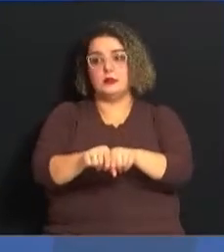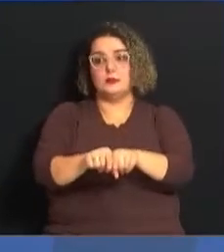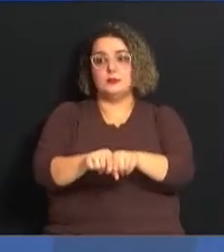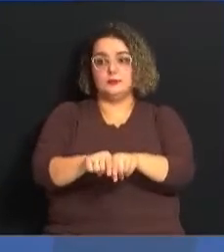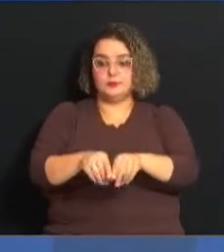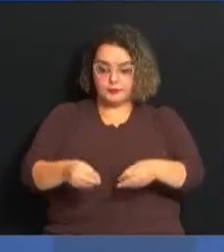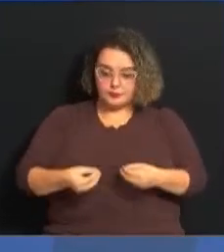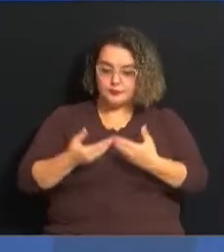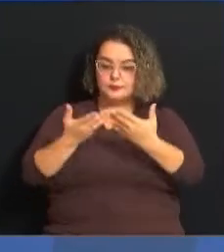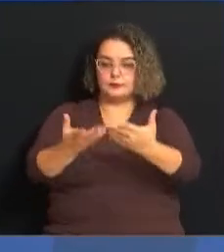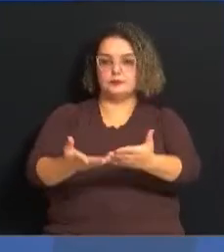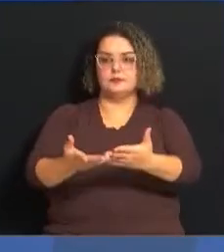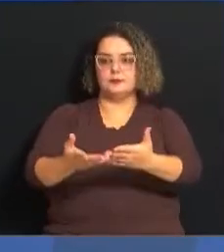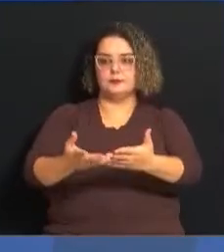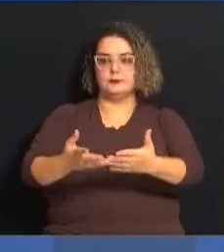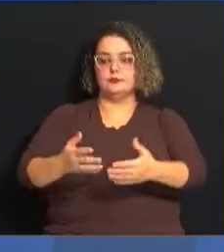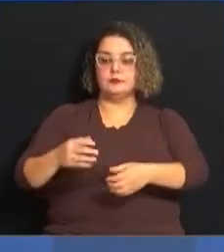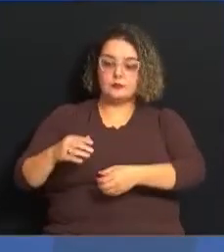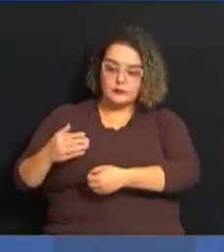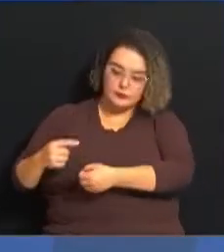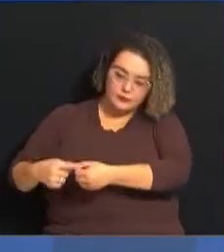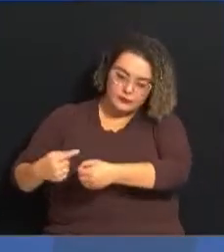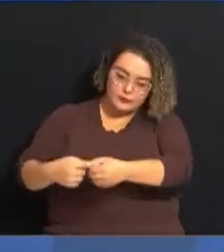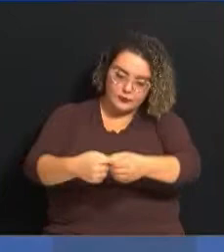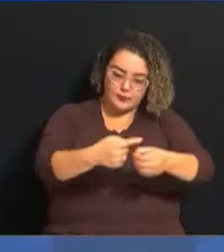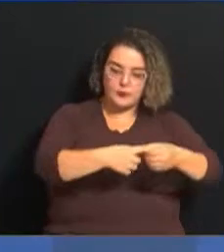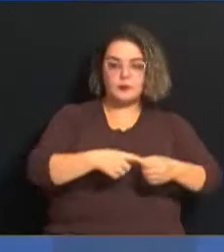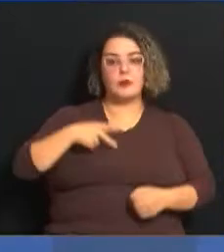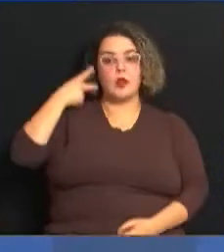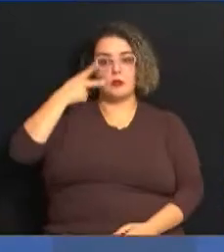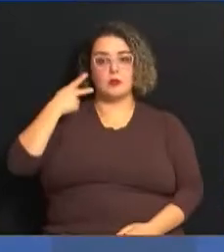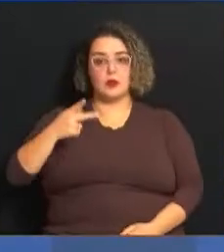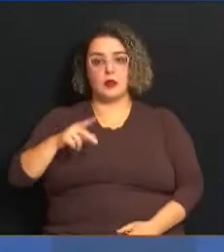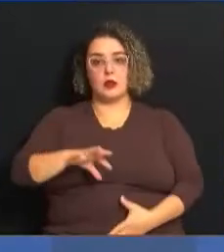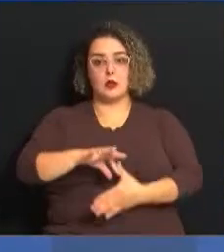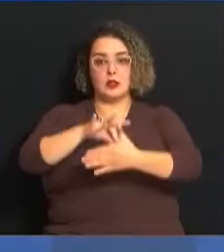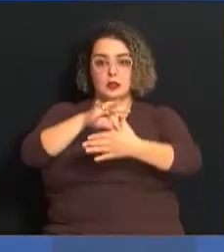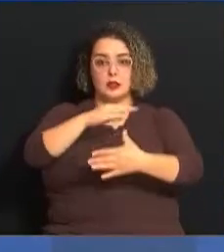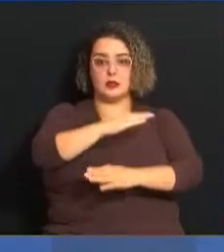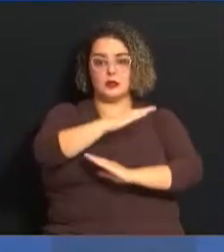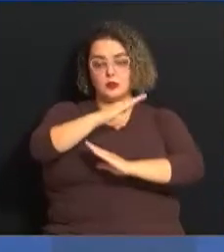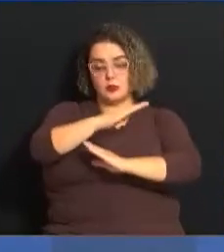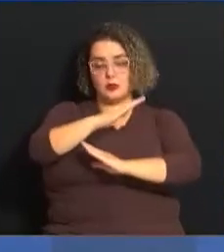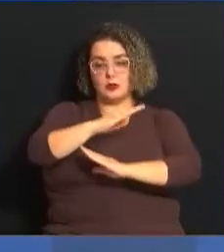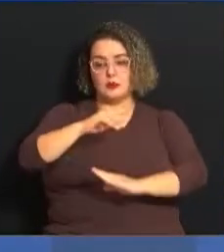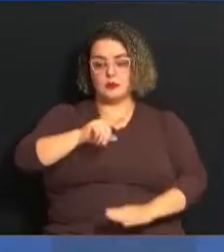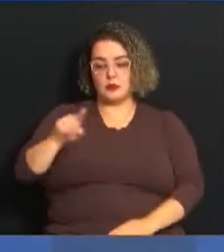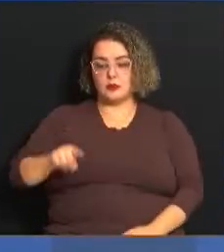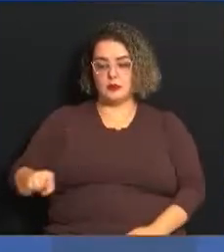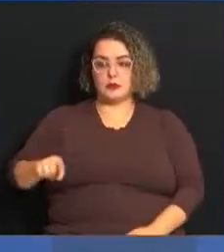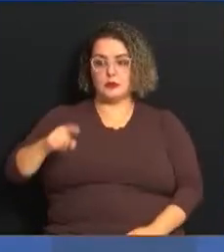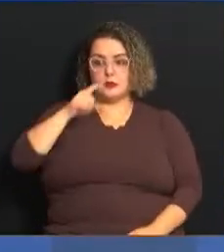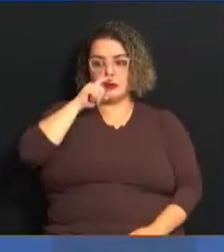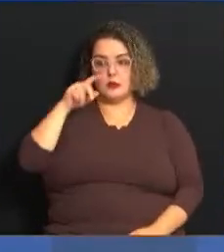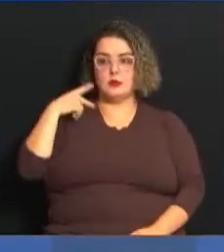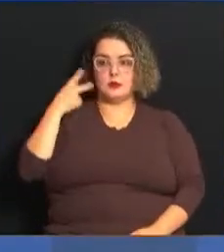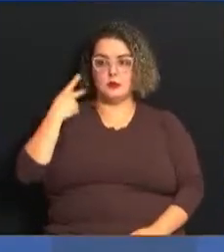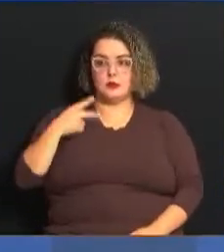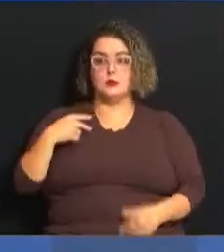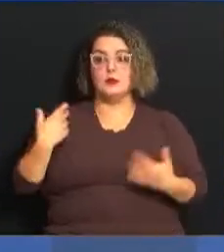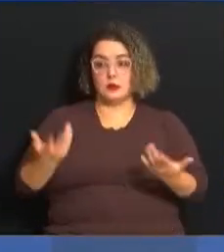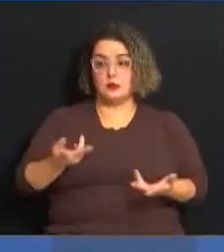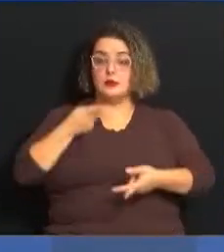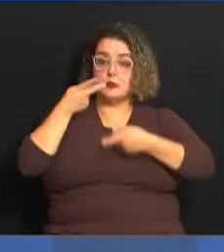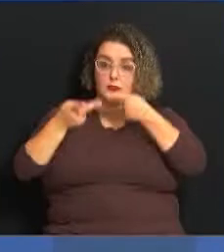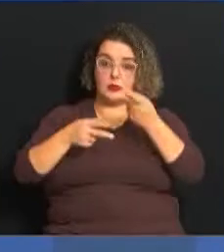pelo Parlamento Metropolitano, que tem a liderança do presidente da Câmara de Campinas, o vereador Zé Carlos. E ainda falando em